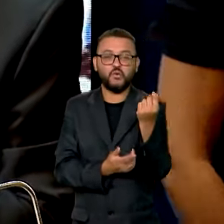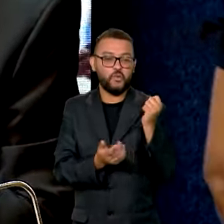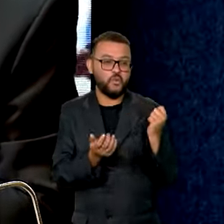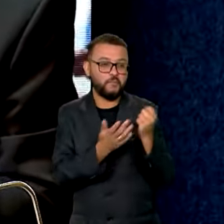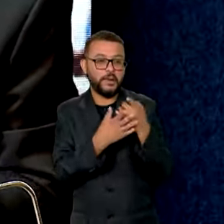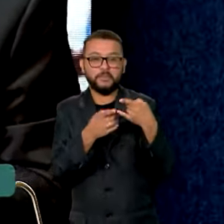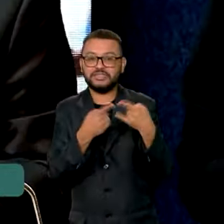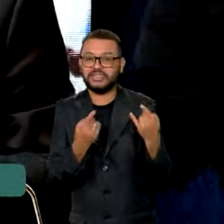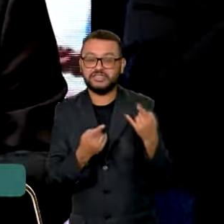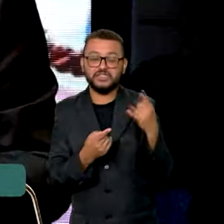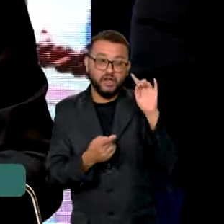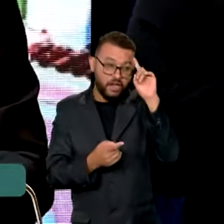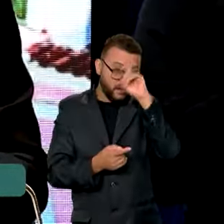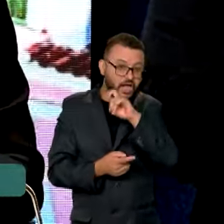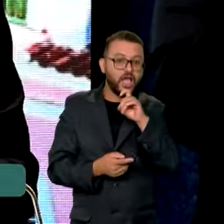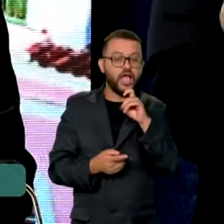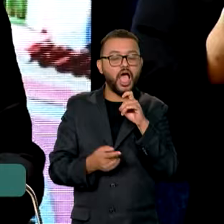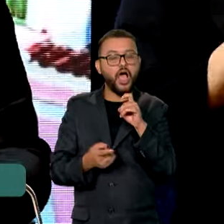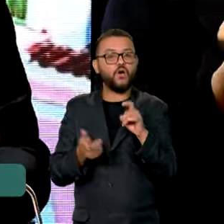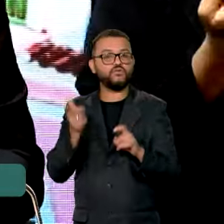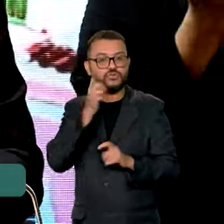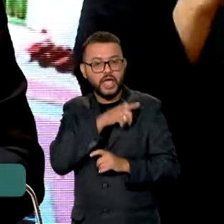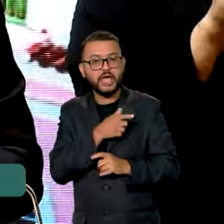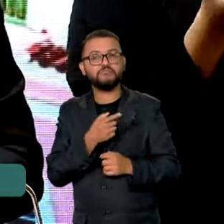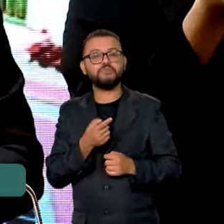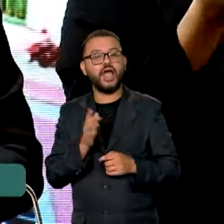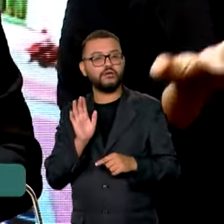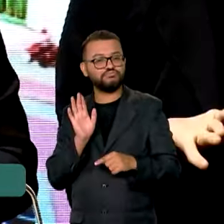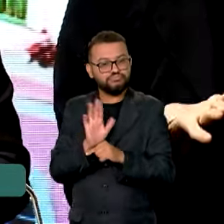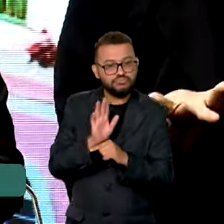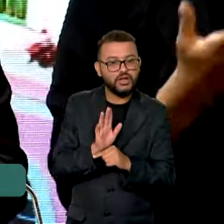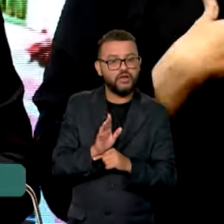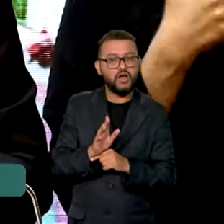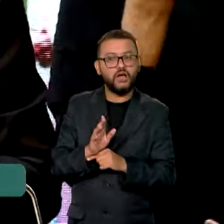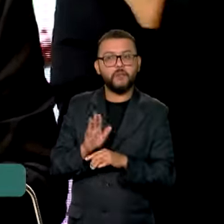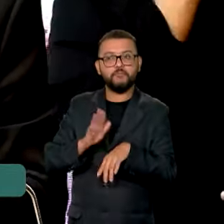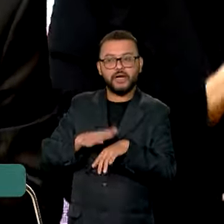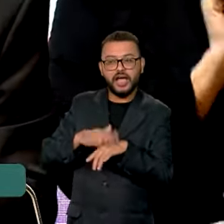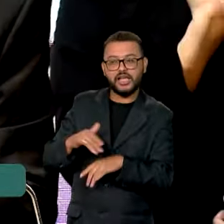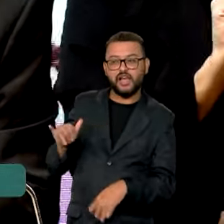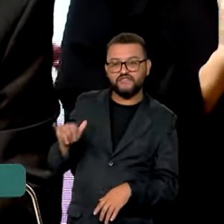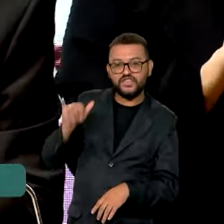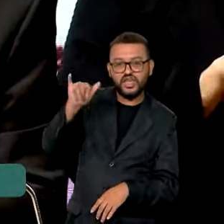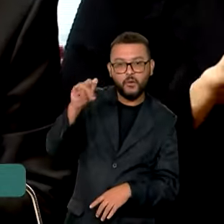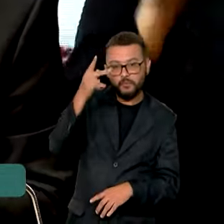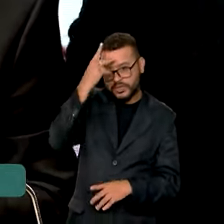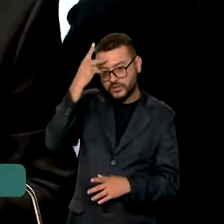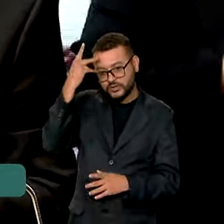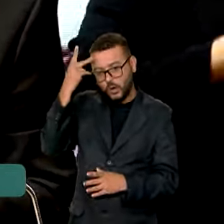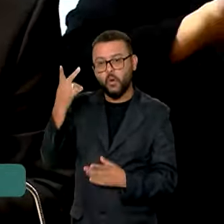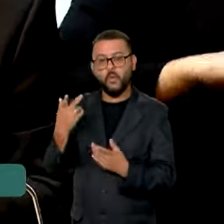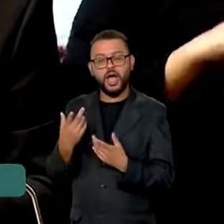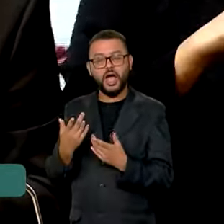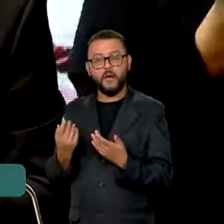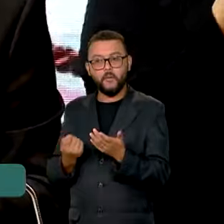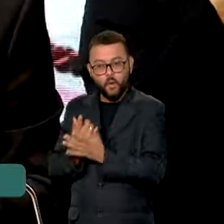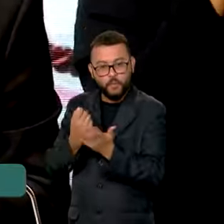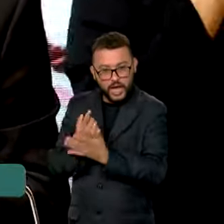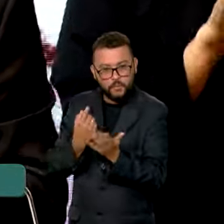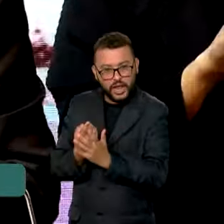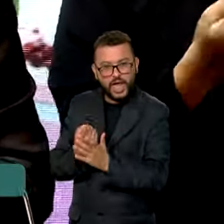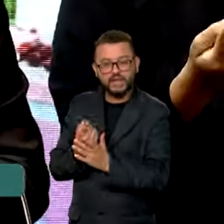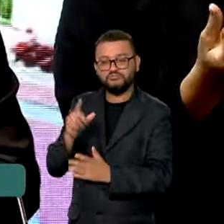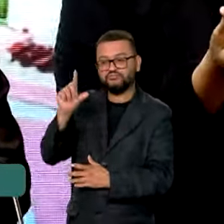suficiente. Então é um ganha-ganha. Você consegue lotar mais os aviões e por um preço,